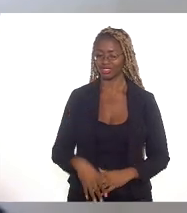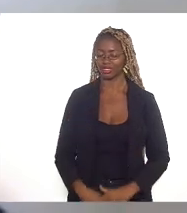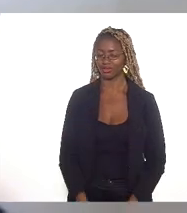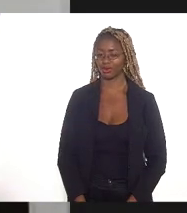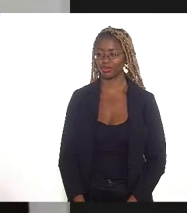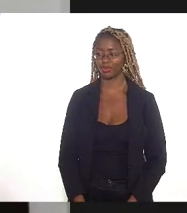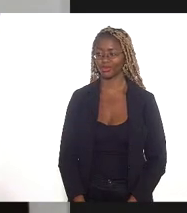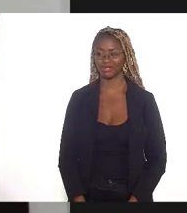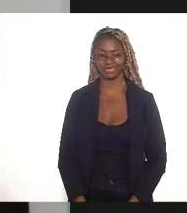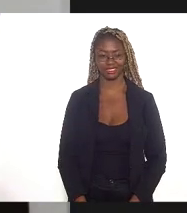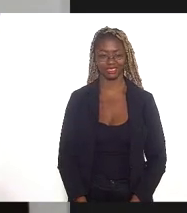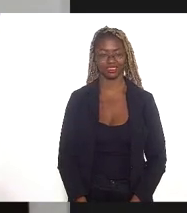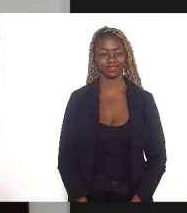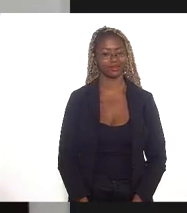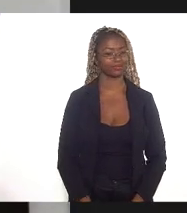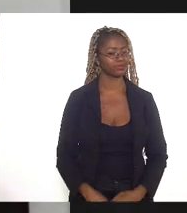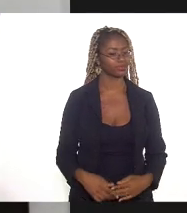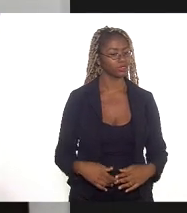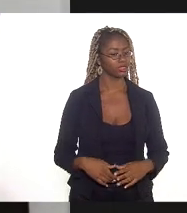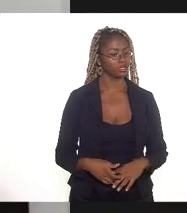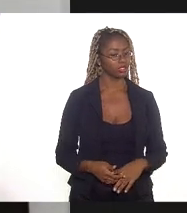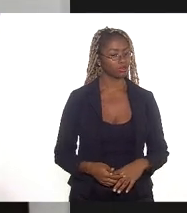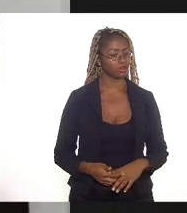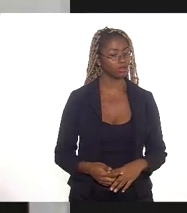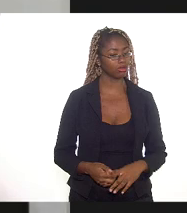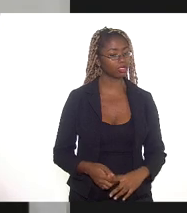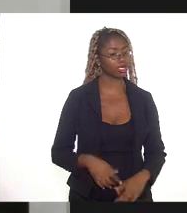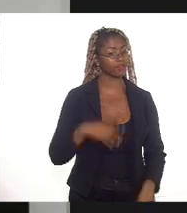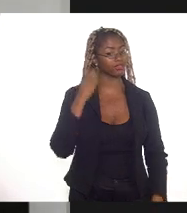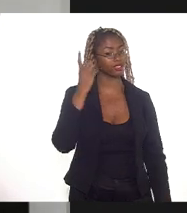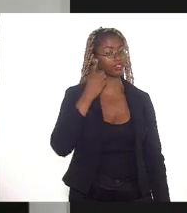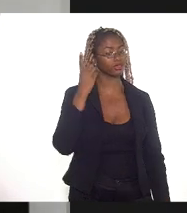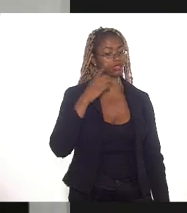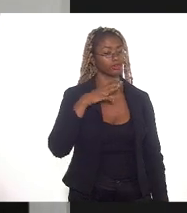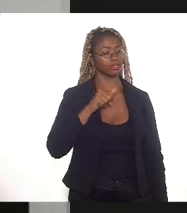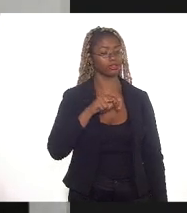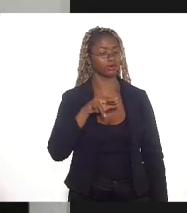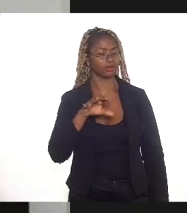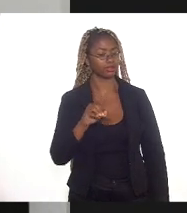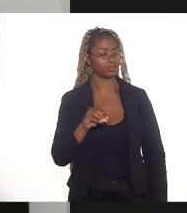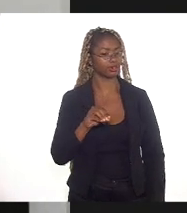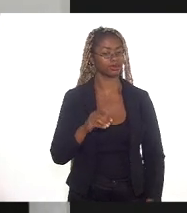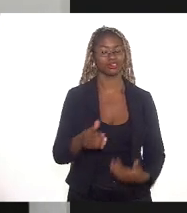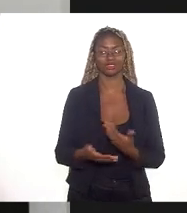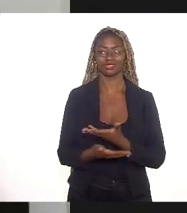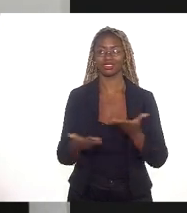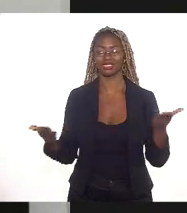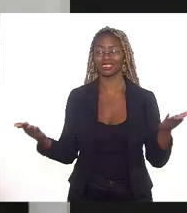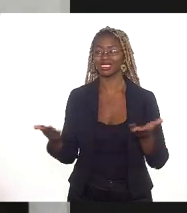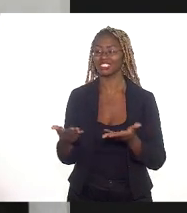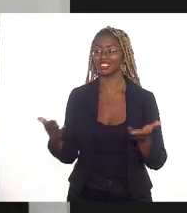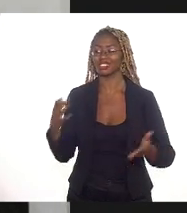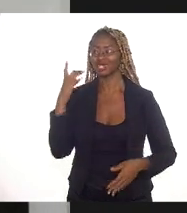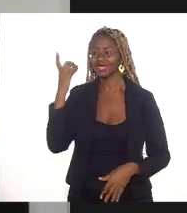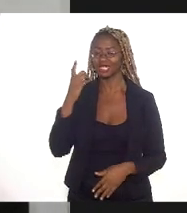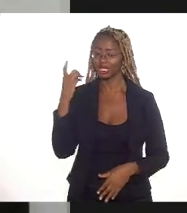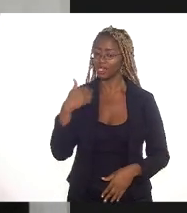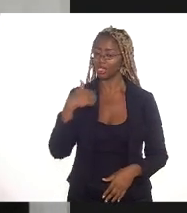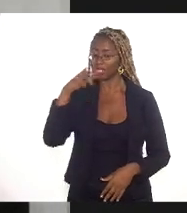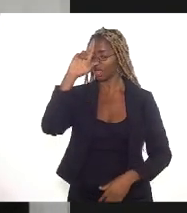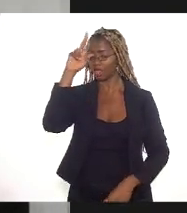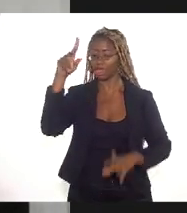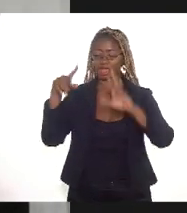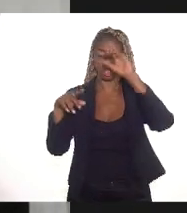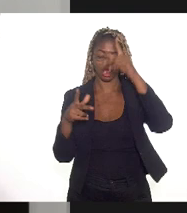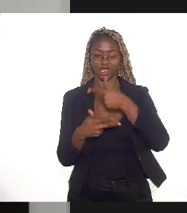Senhor presidente, e demais deputados, eu fico de vez em quando meio confuso com o que